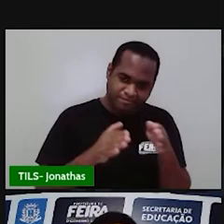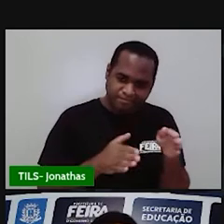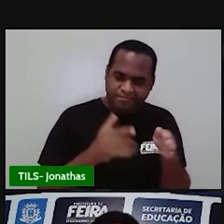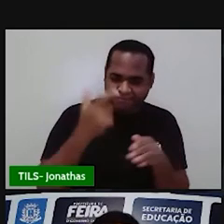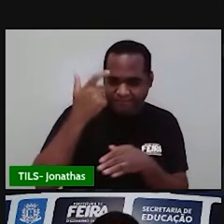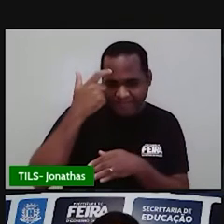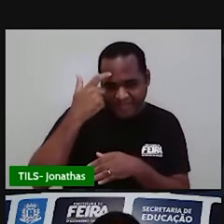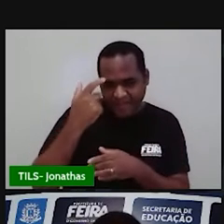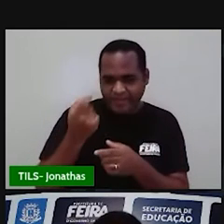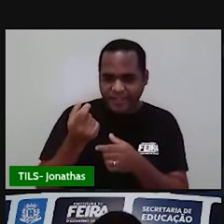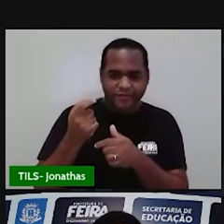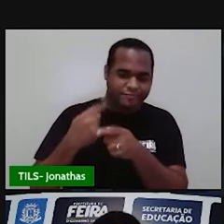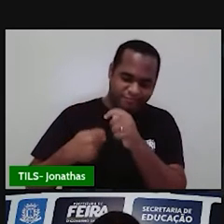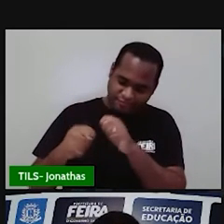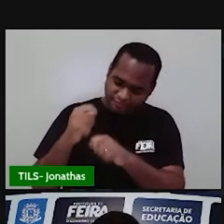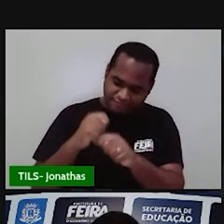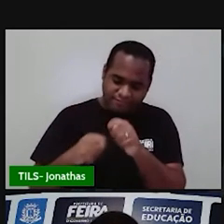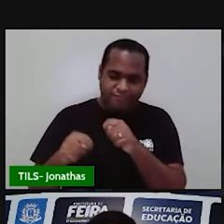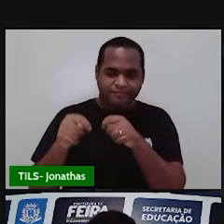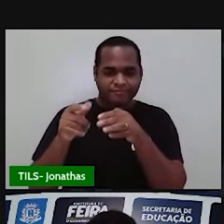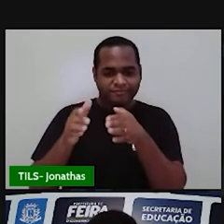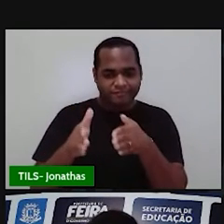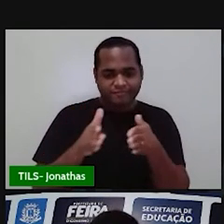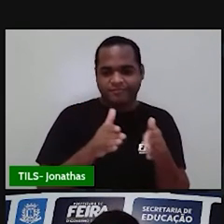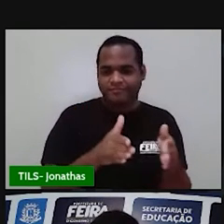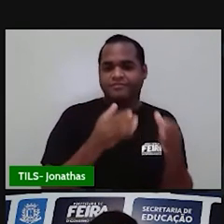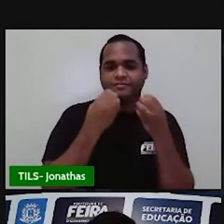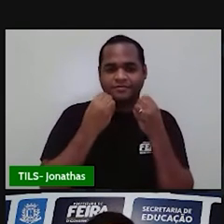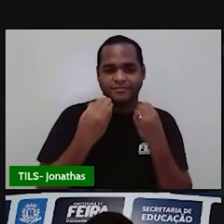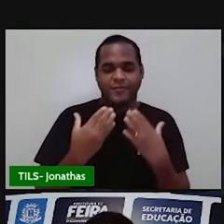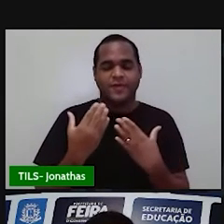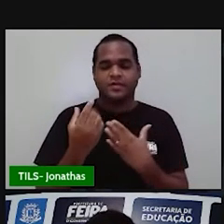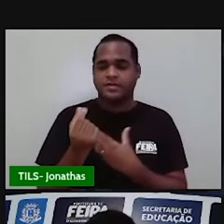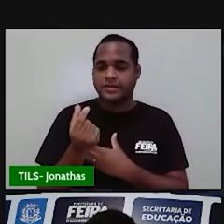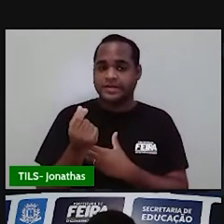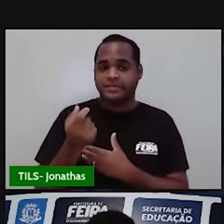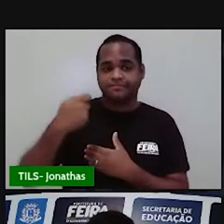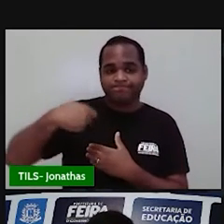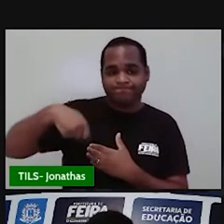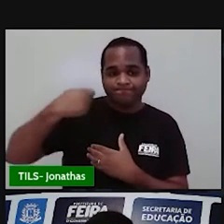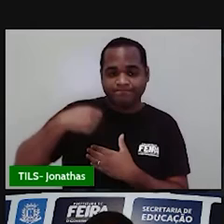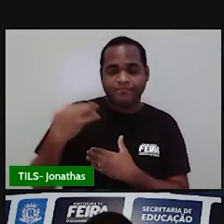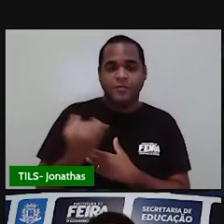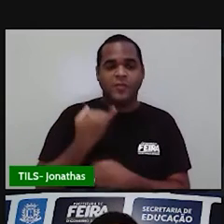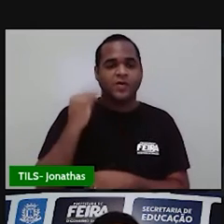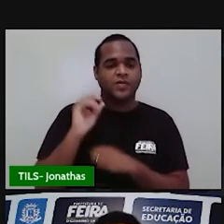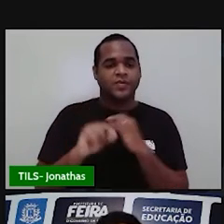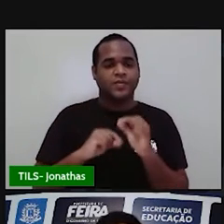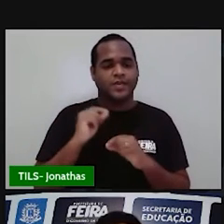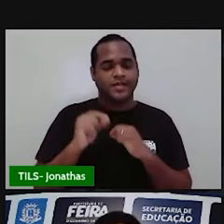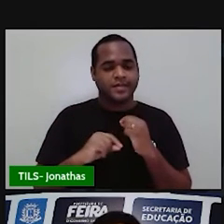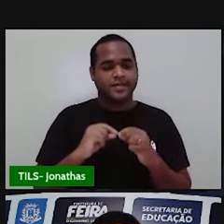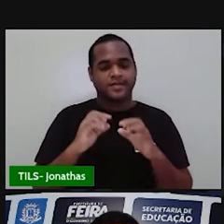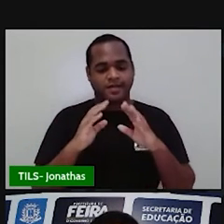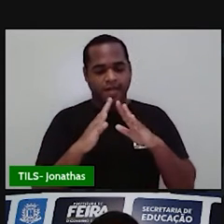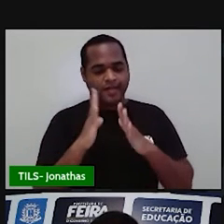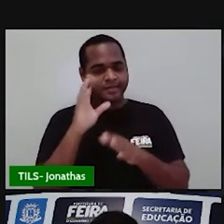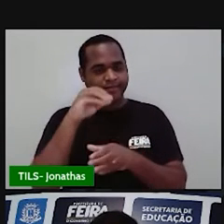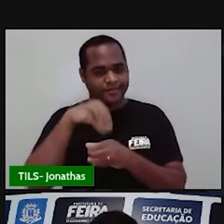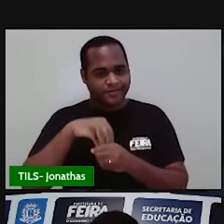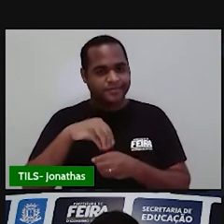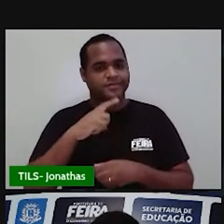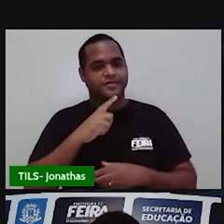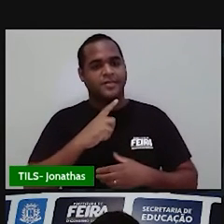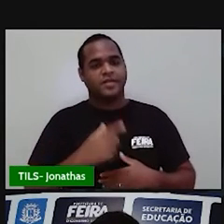né, financeira, né, a organização dos gastos, né, que a gente tem em